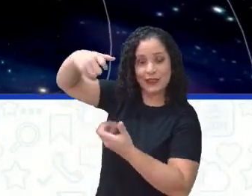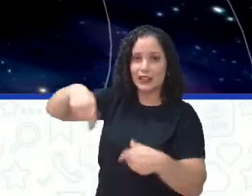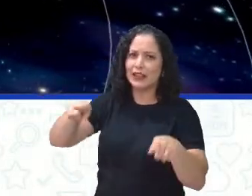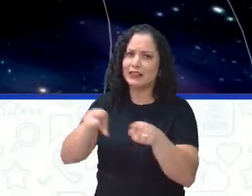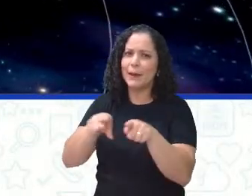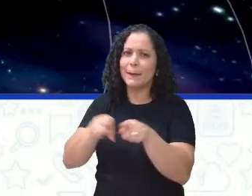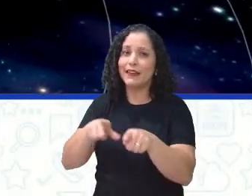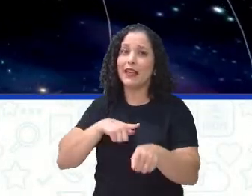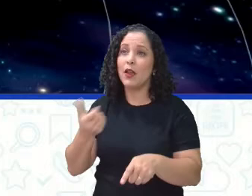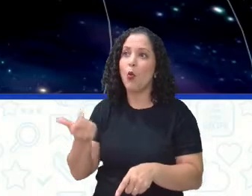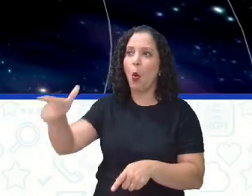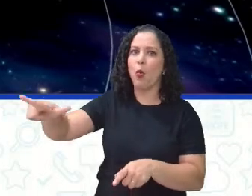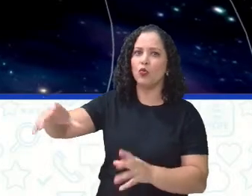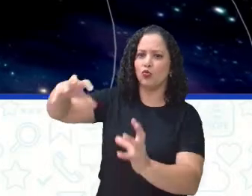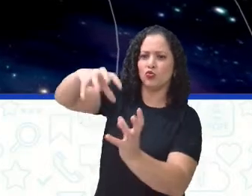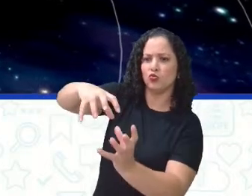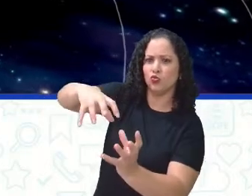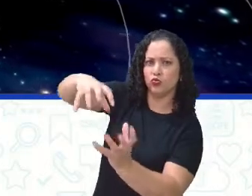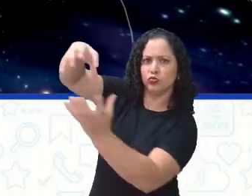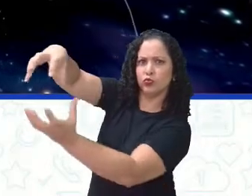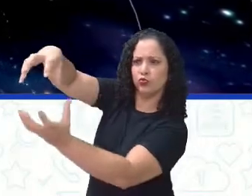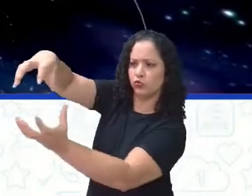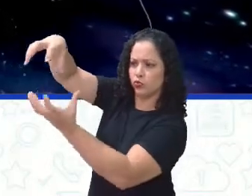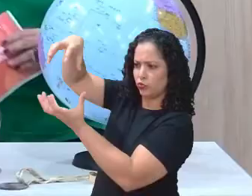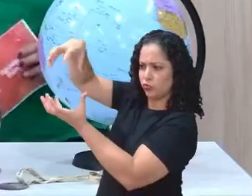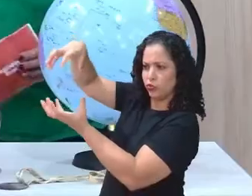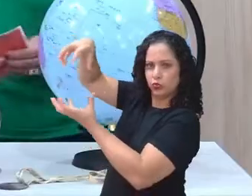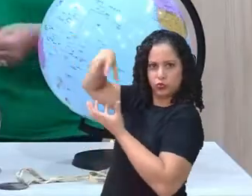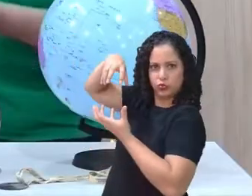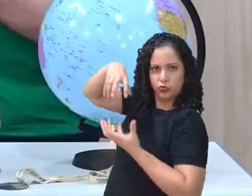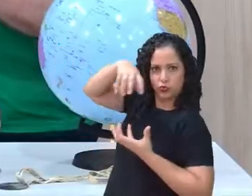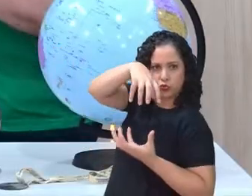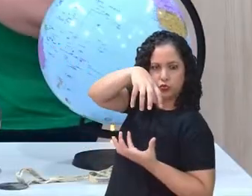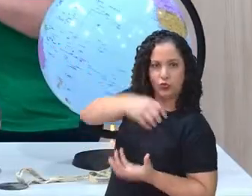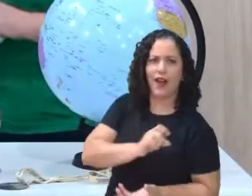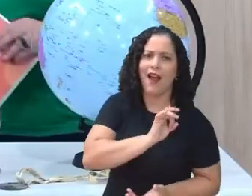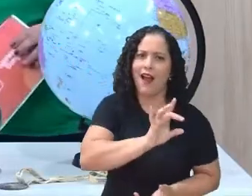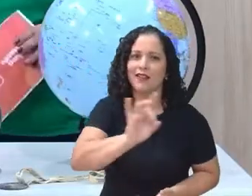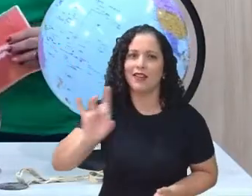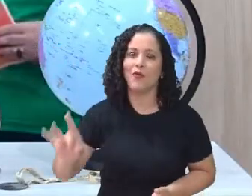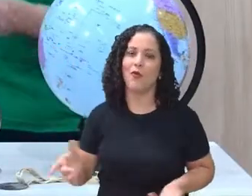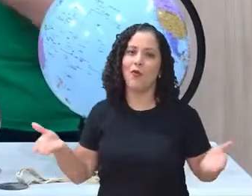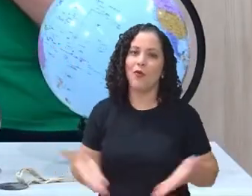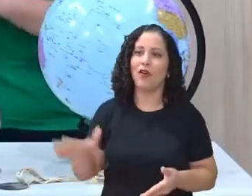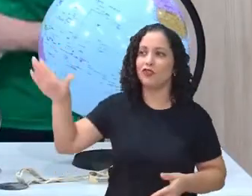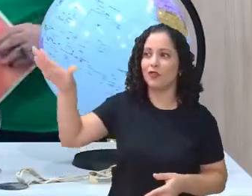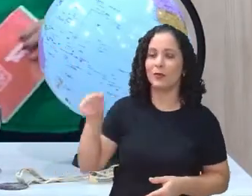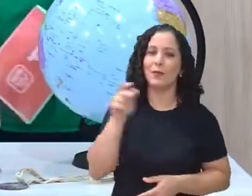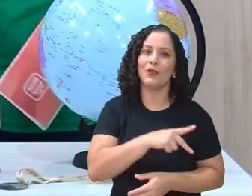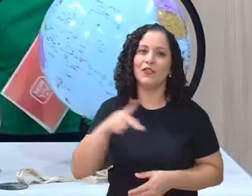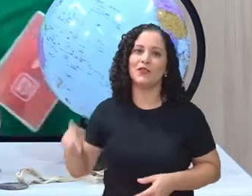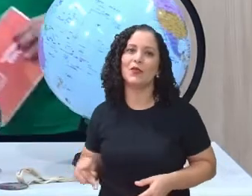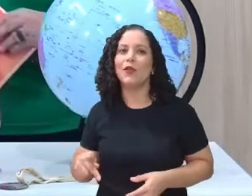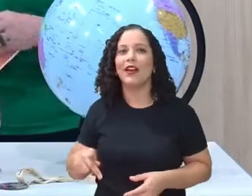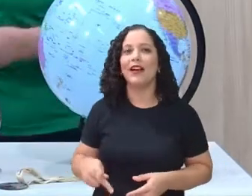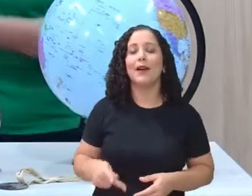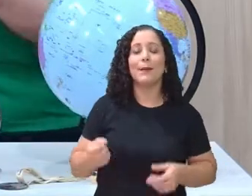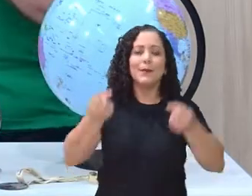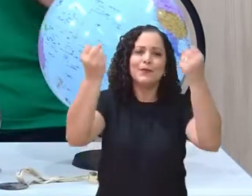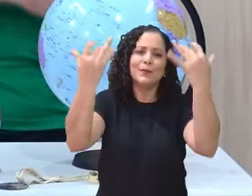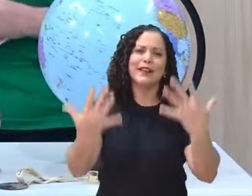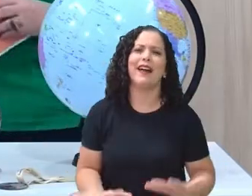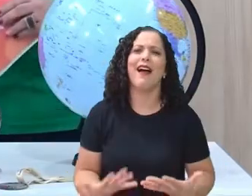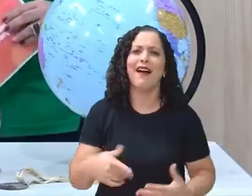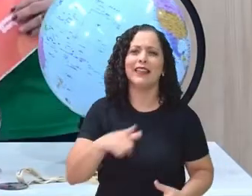dos outros astros, né? Então, eu vou chamar a professora Cláudia para ela dar uma contribuição em relação a esses movimentos, né, professora? Eu tenho